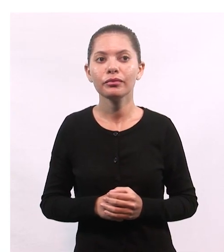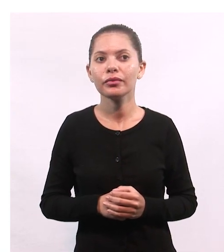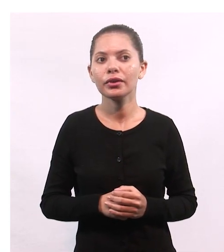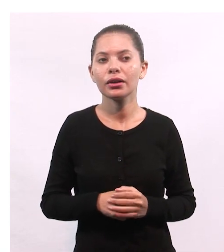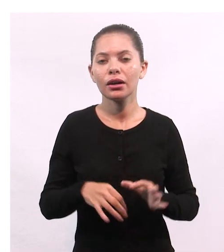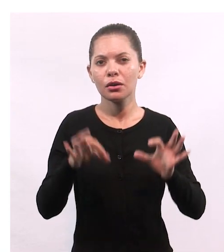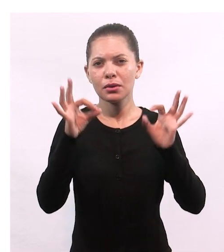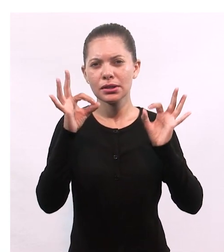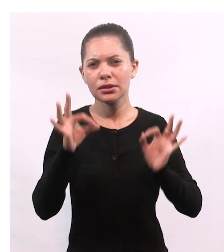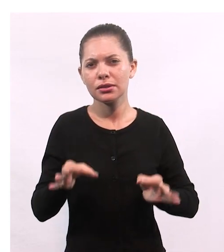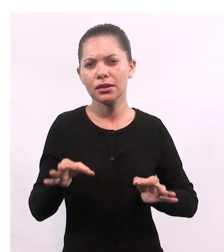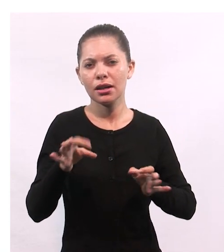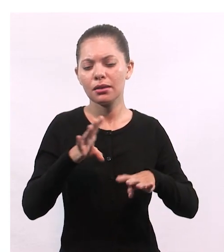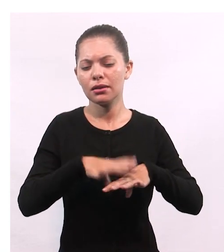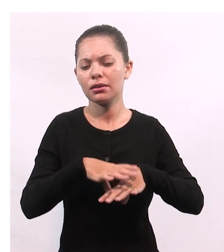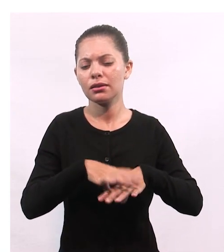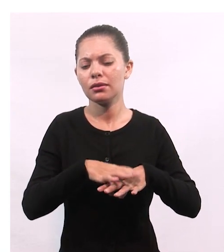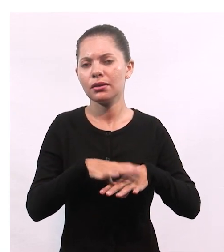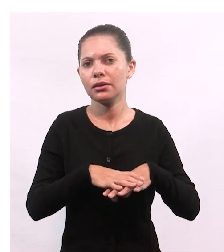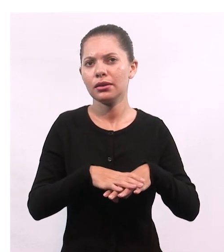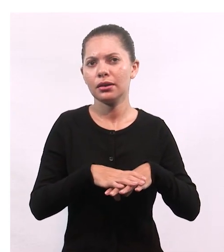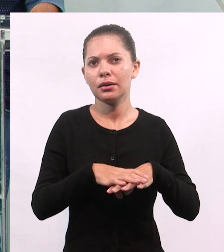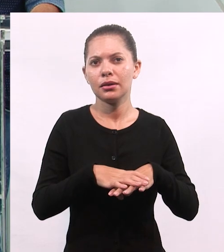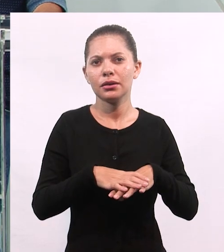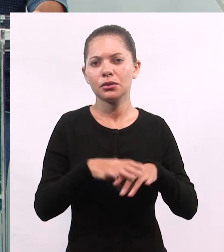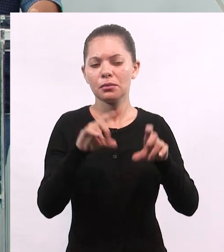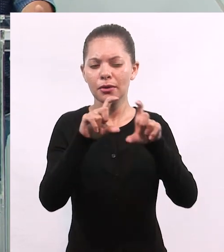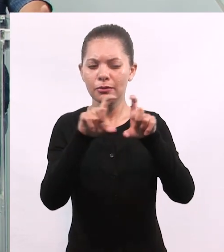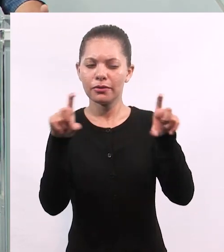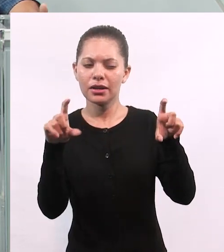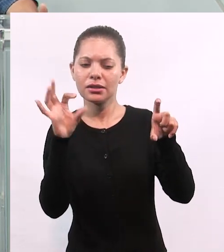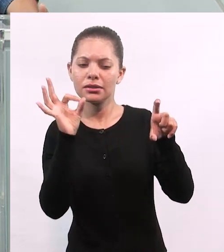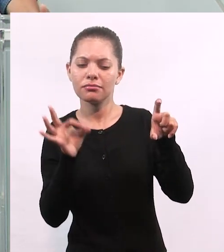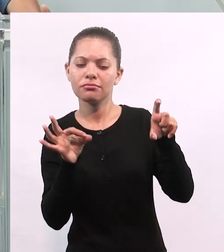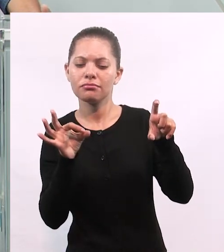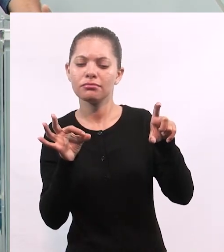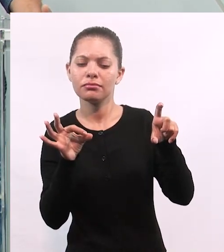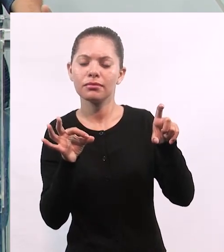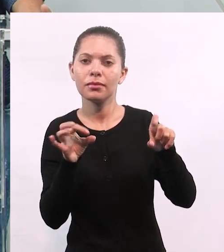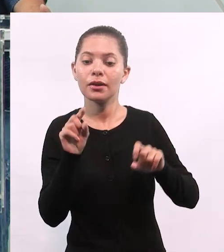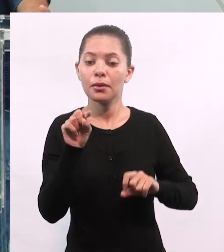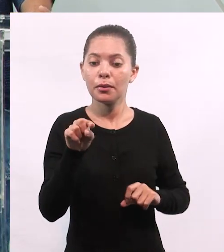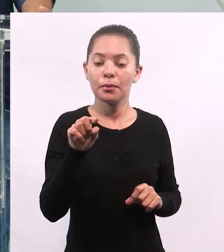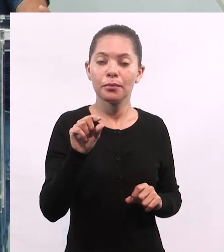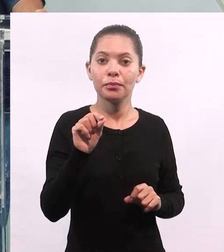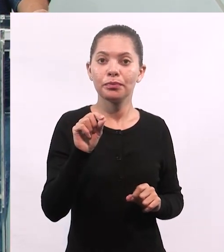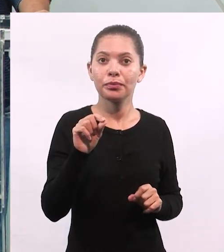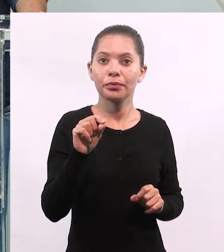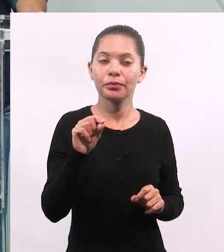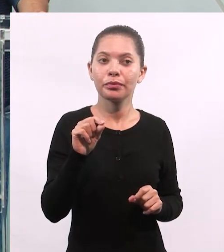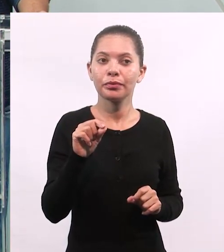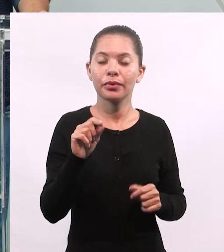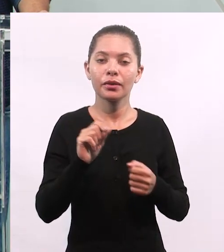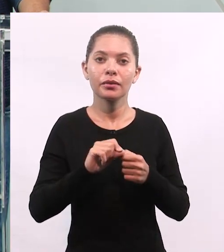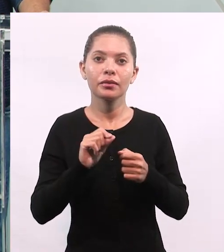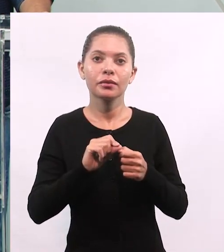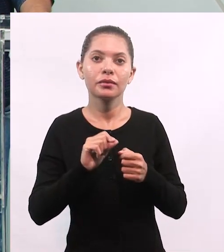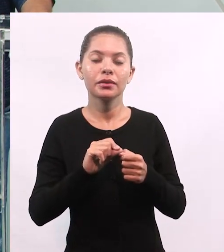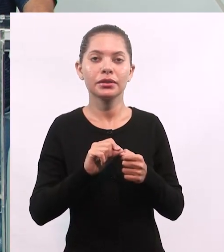a gente faz uma afirmação em matemática, uma frase afirmativa, a gente está fazendo